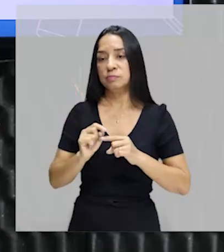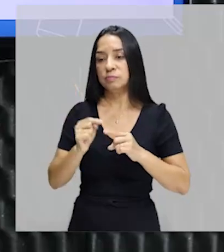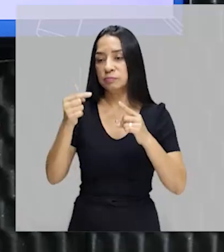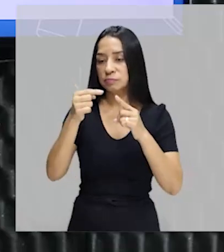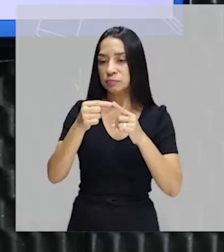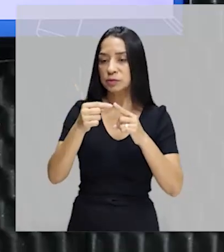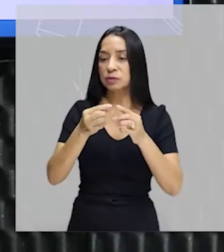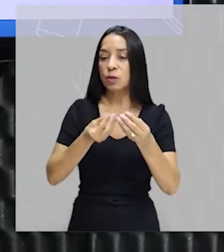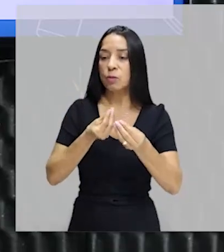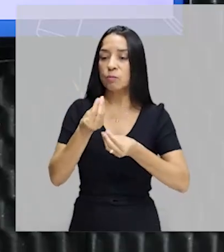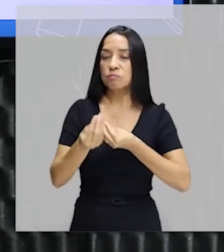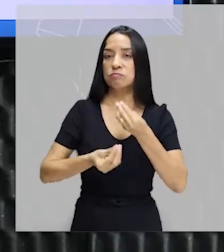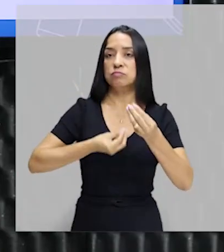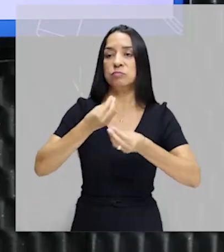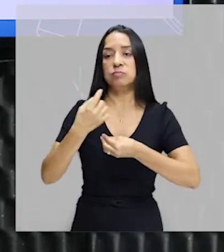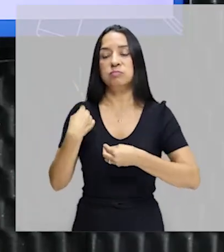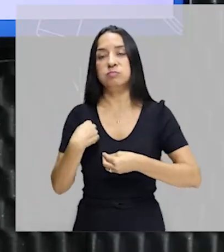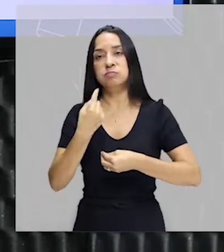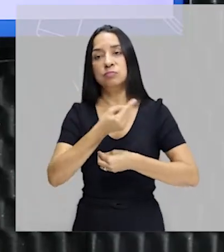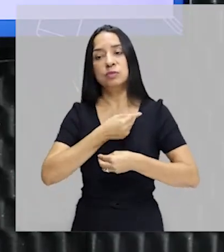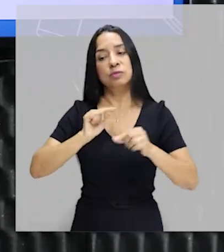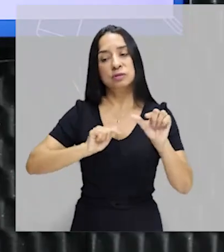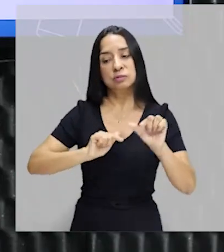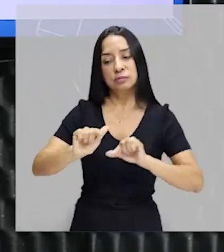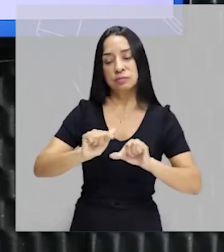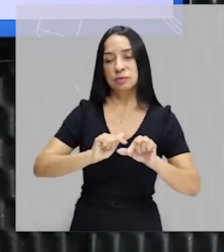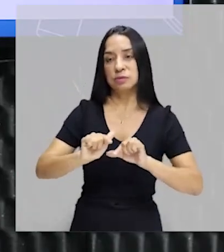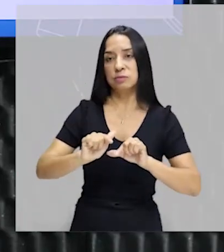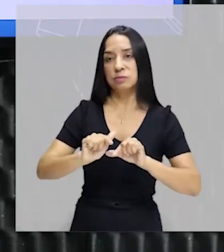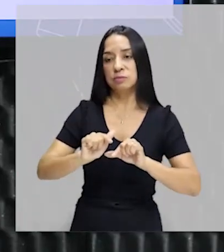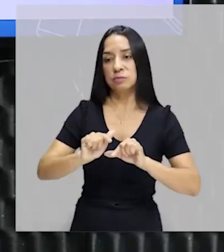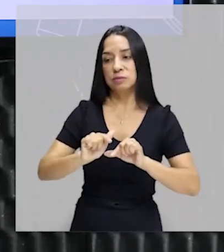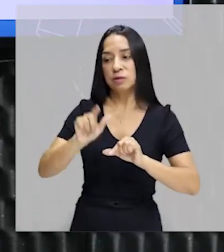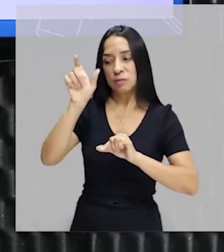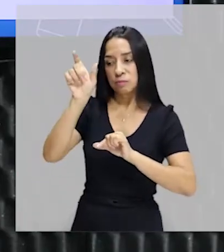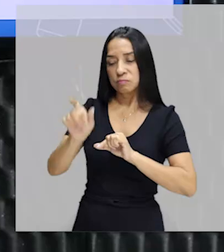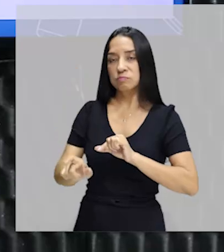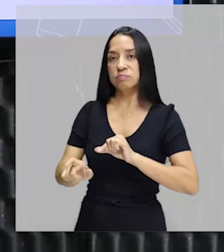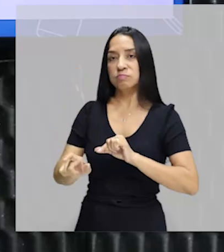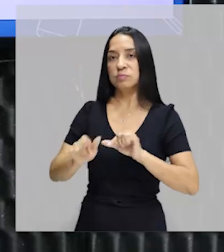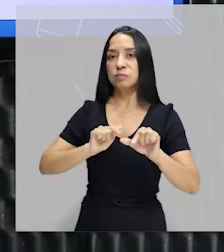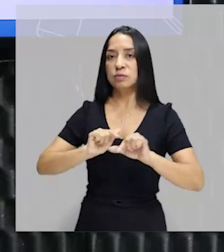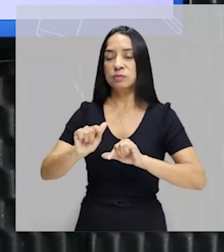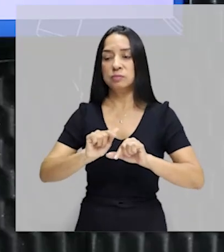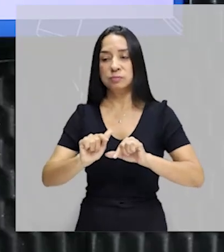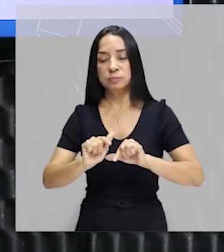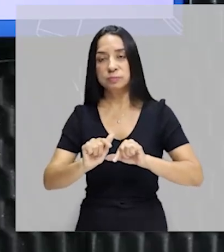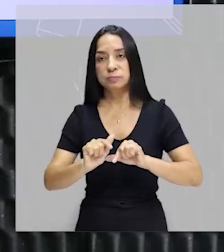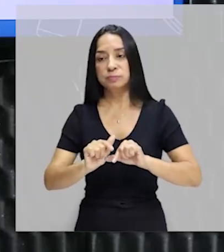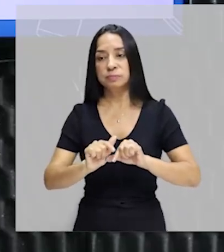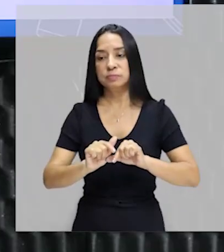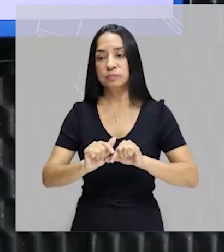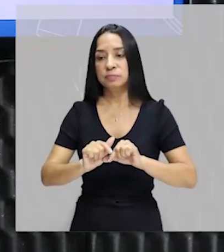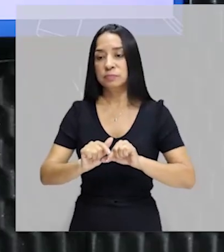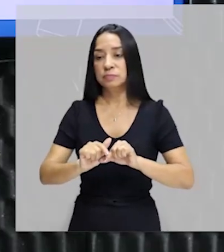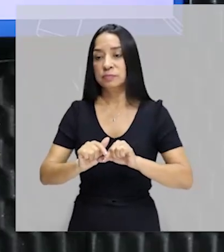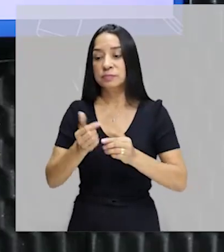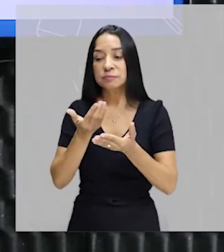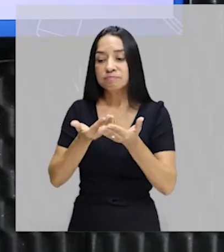na forma como nós, trabalhadores, você, trabalhador, trabalhadora, é